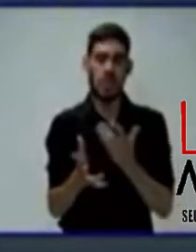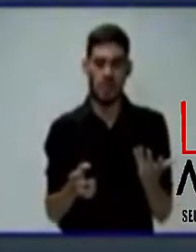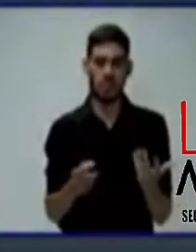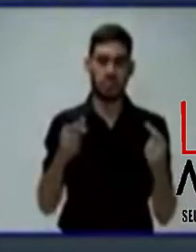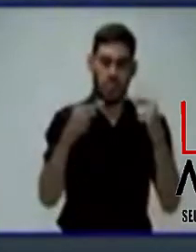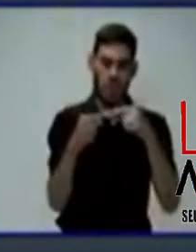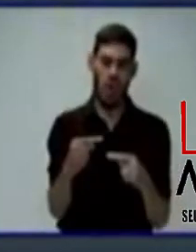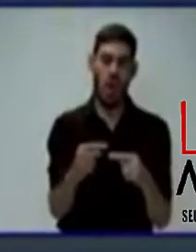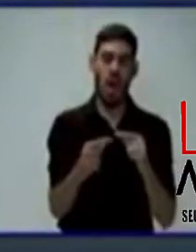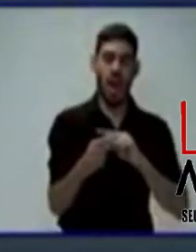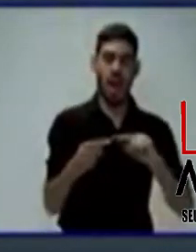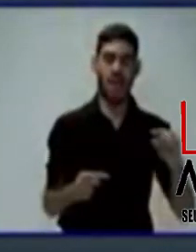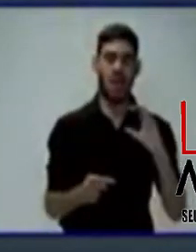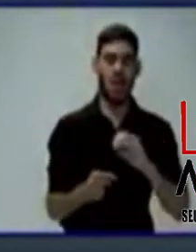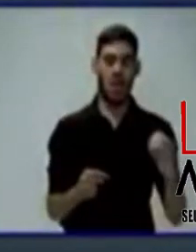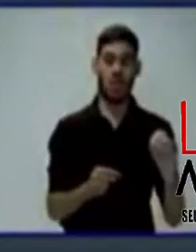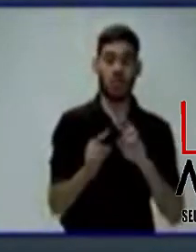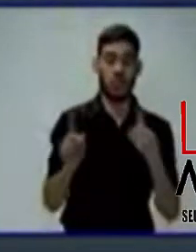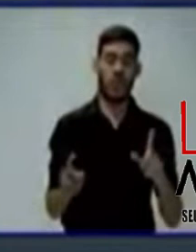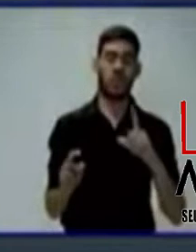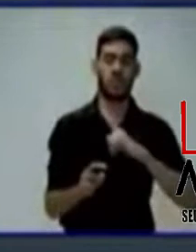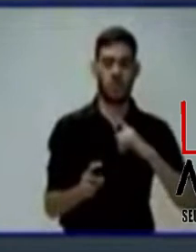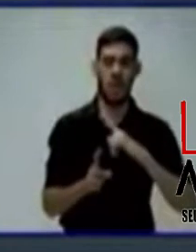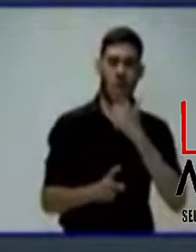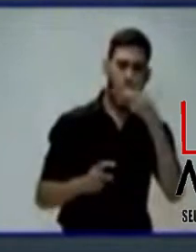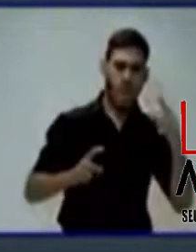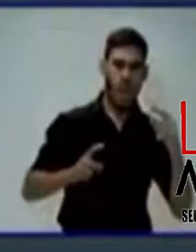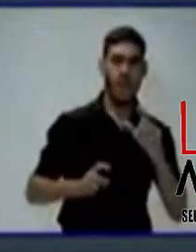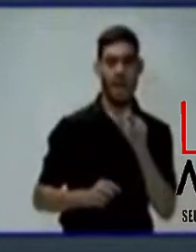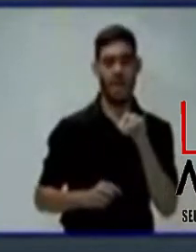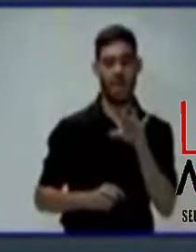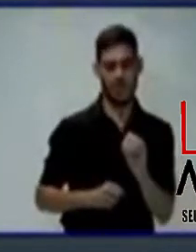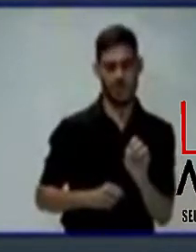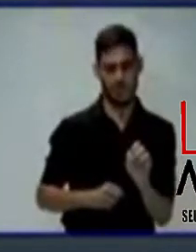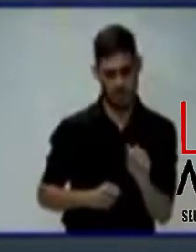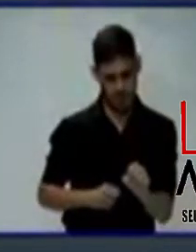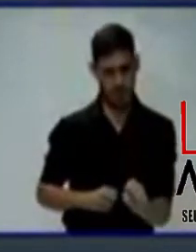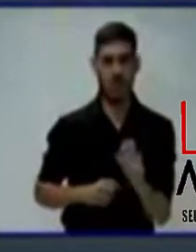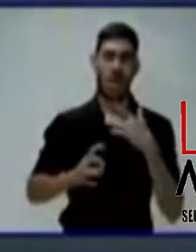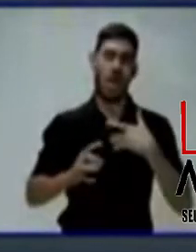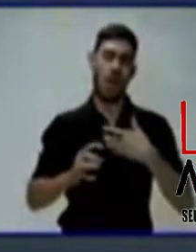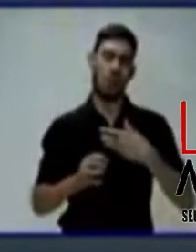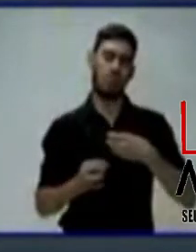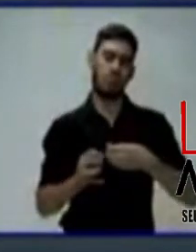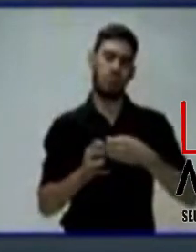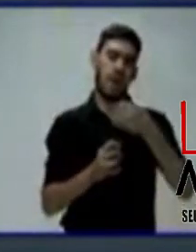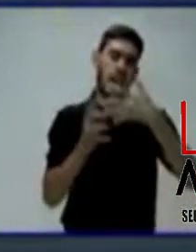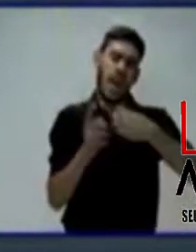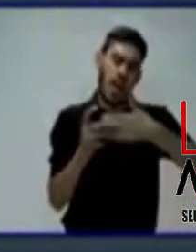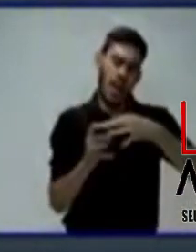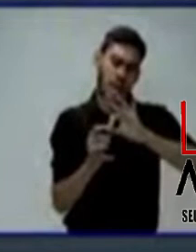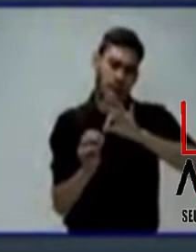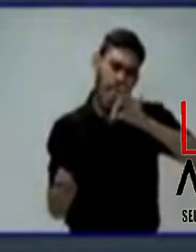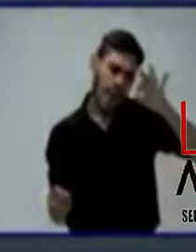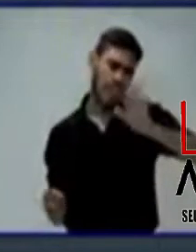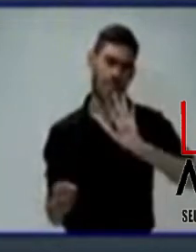linha O, diferentemente do que ocorre em relação a outras alíneas. Eu não vou é esmiuçar o voto que à época